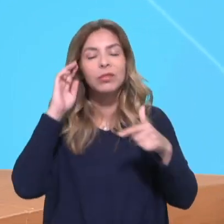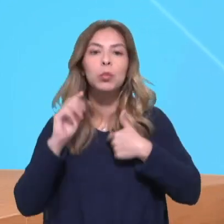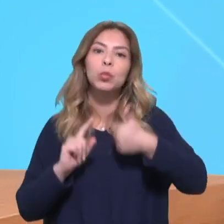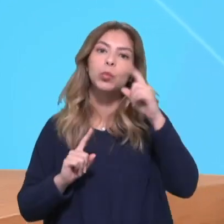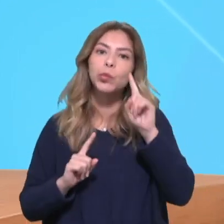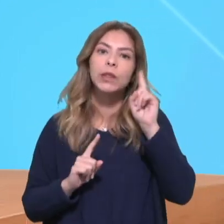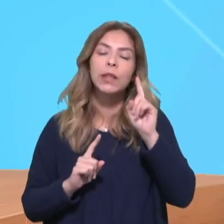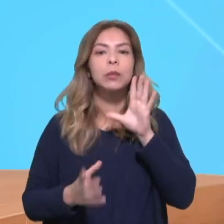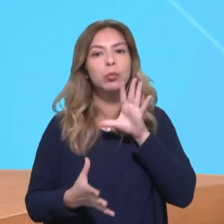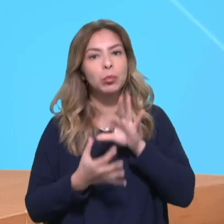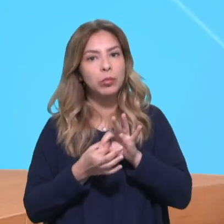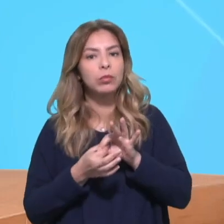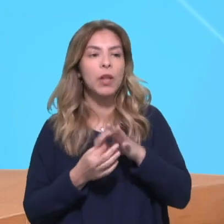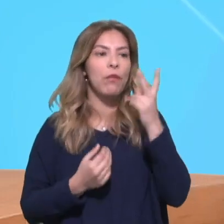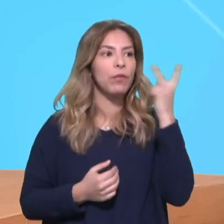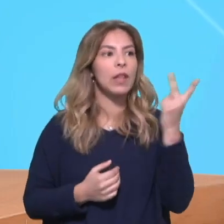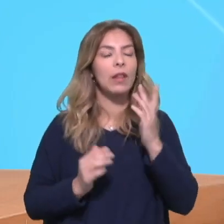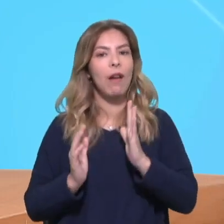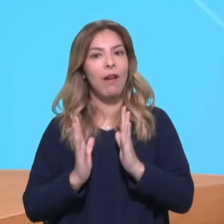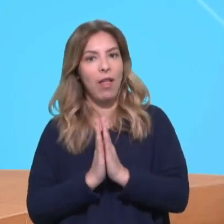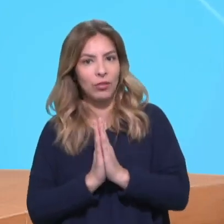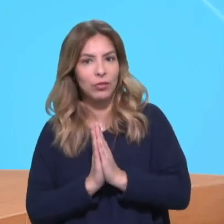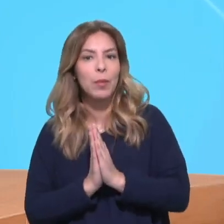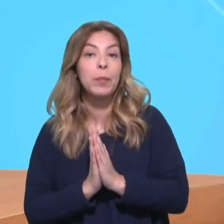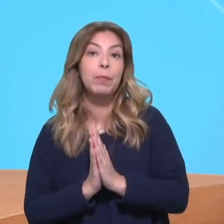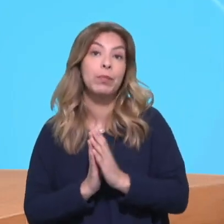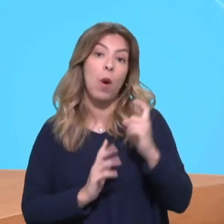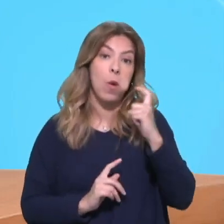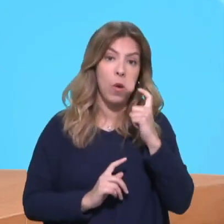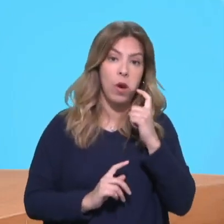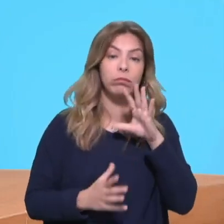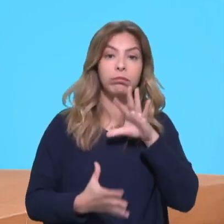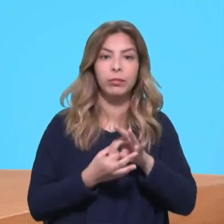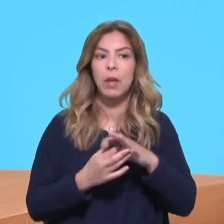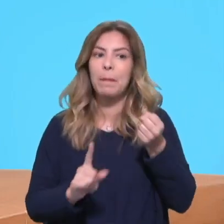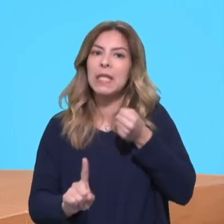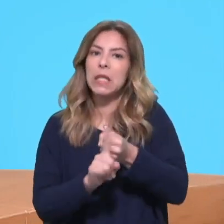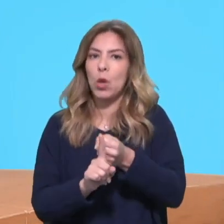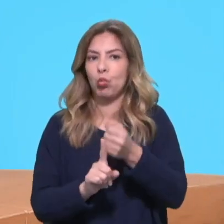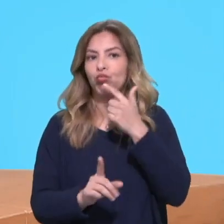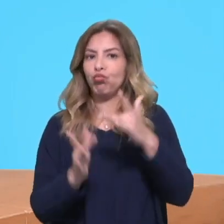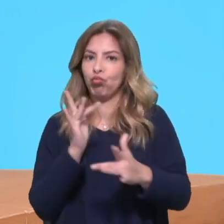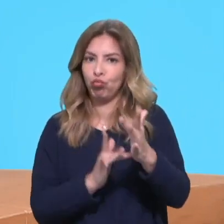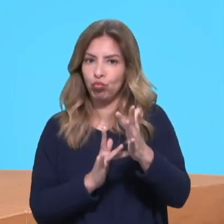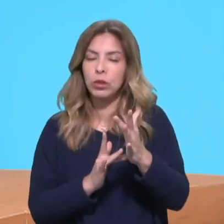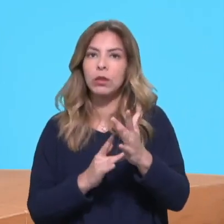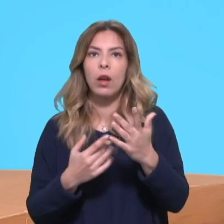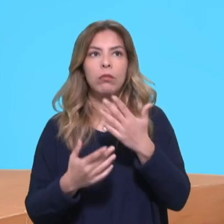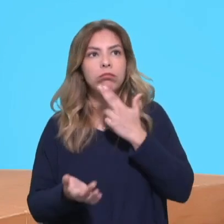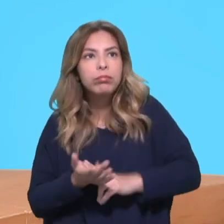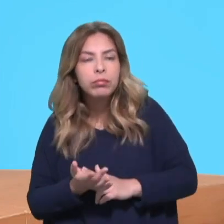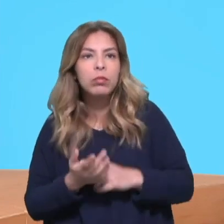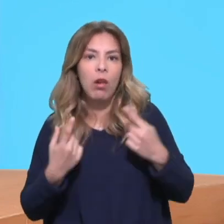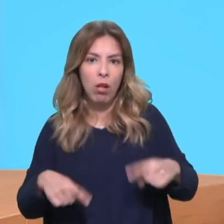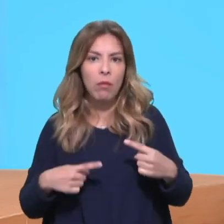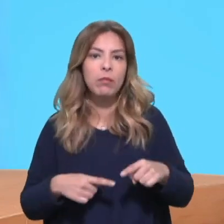da Páscoa na vida da Igreja. A Páscoa é o centro da missão de Jesus, é o culminar da sua missão salvífica. E